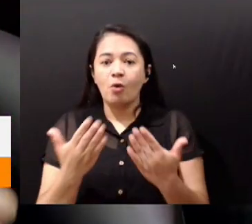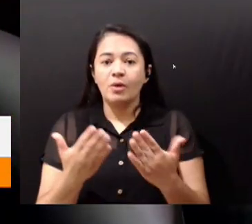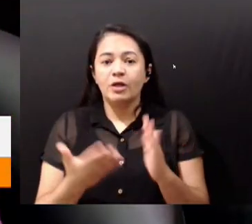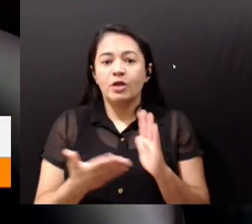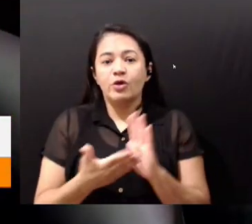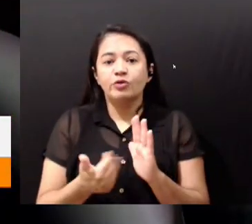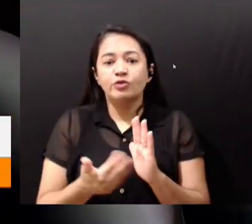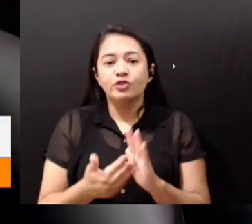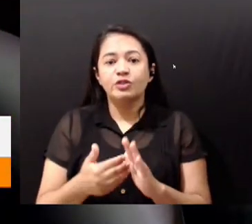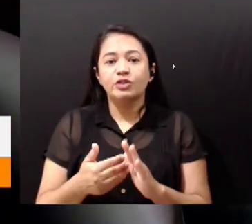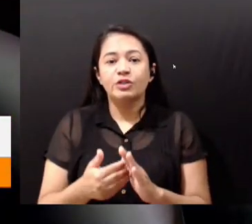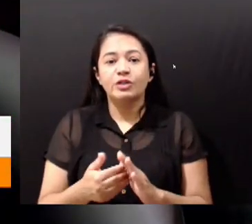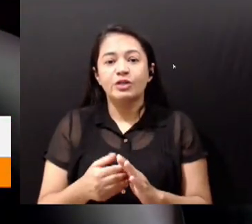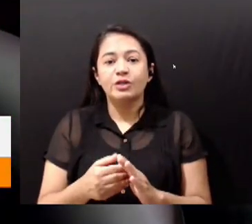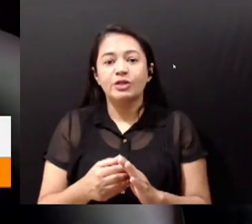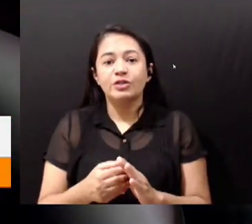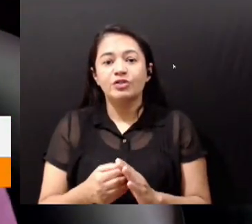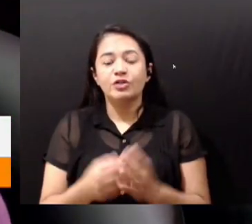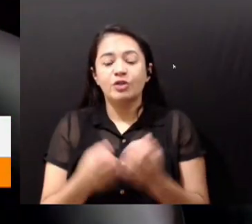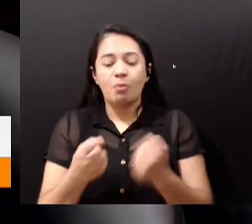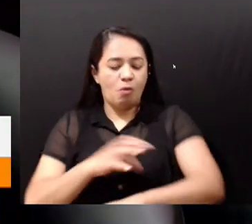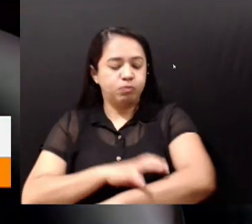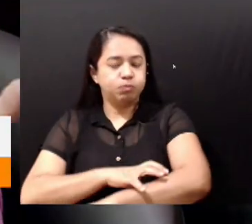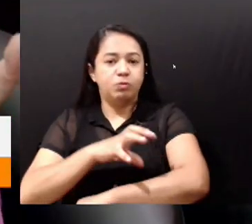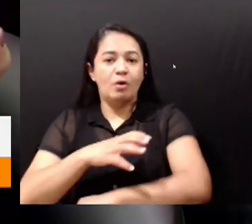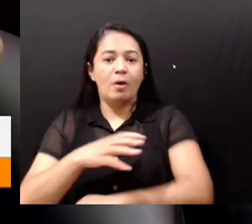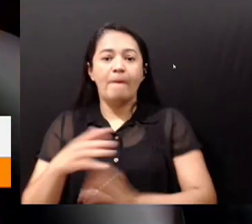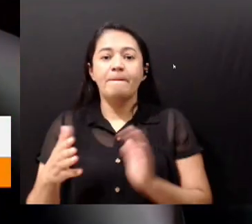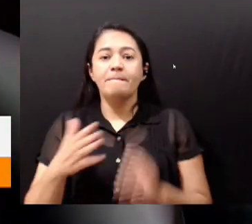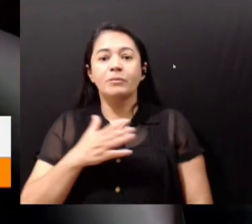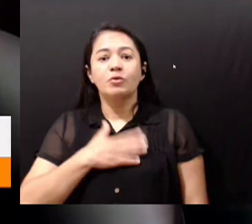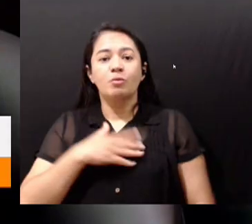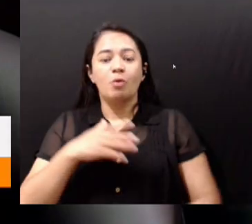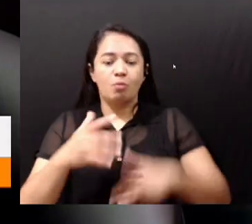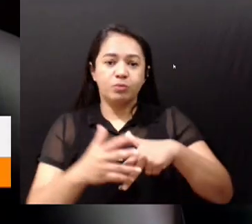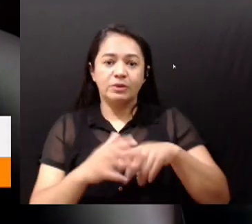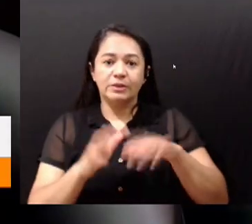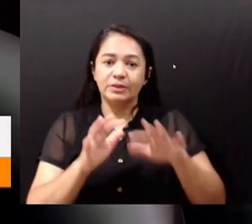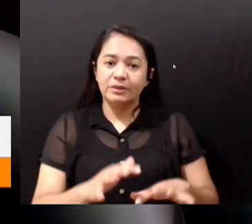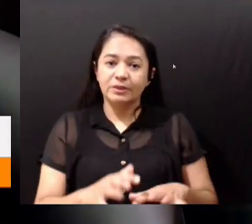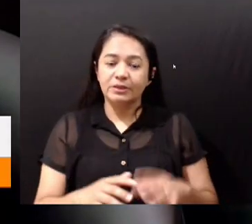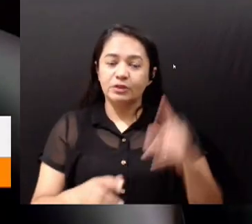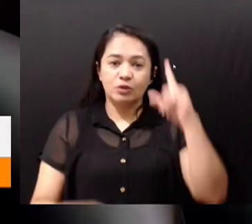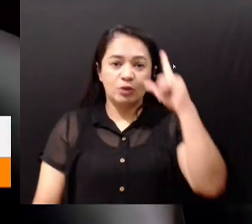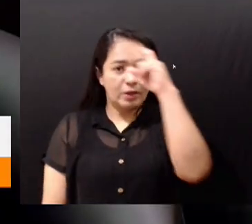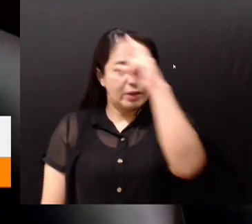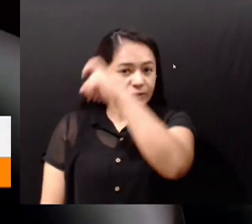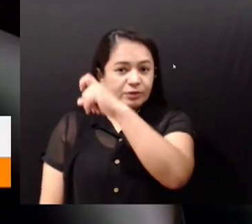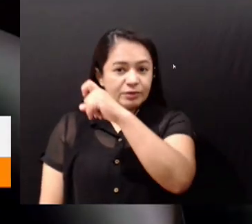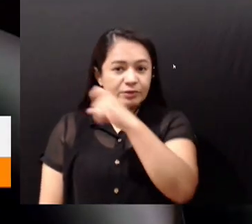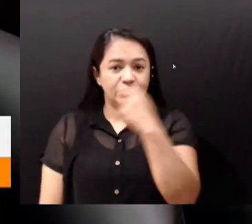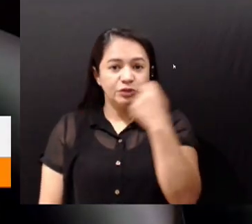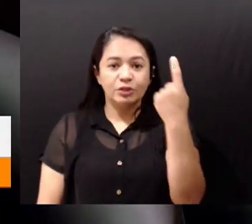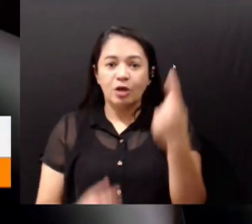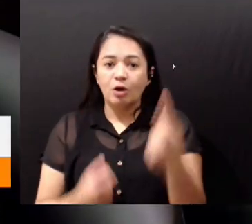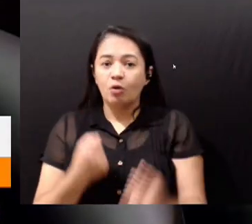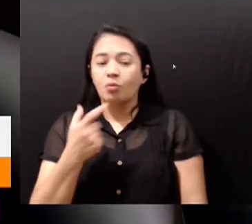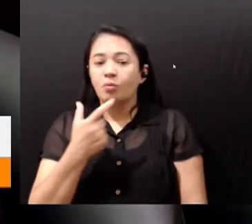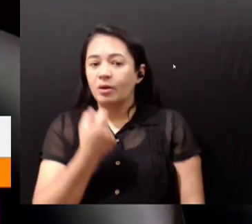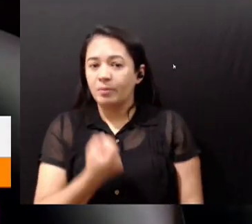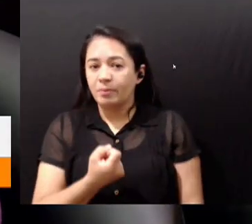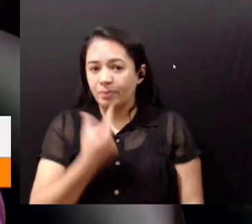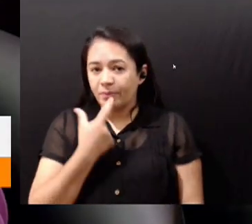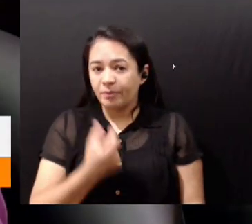magra, essa massa muscular do meu paciente. E isso é uma das complicações de algumas medicações